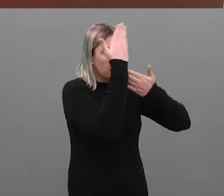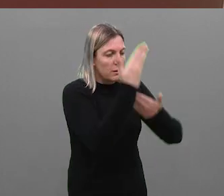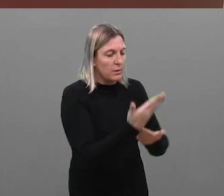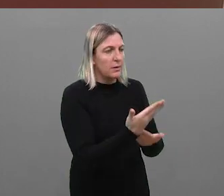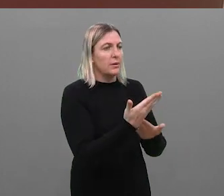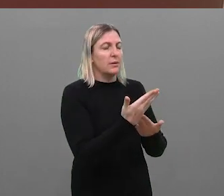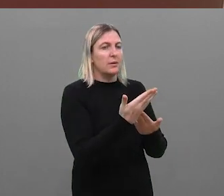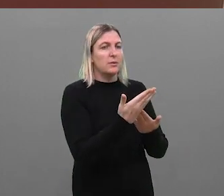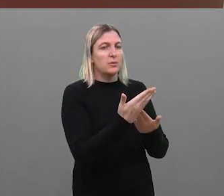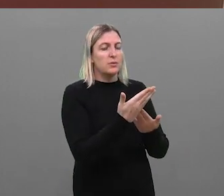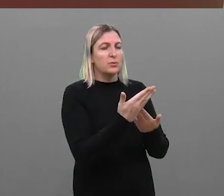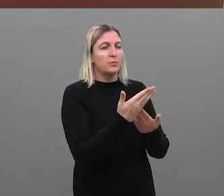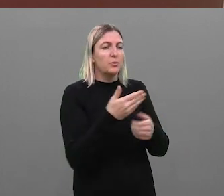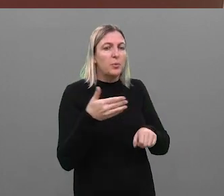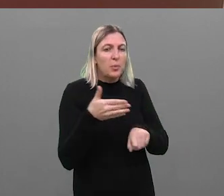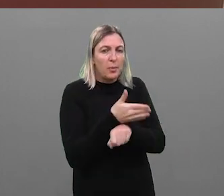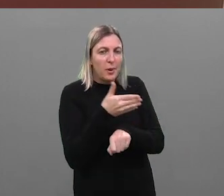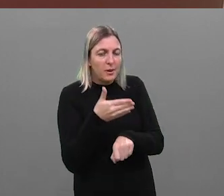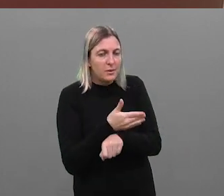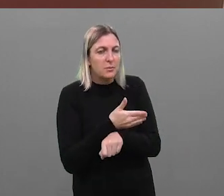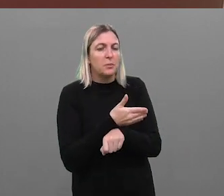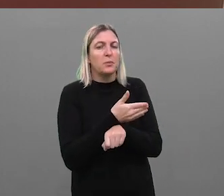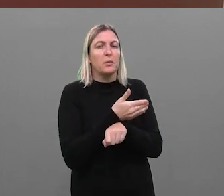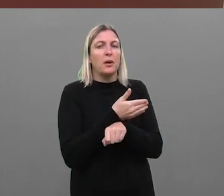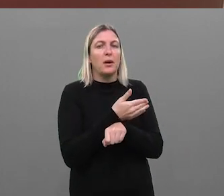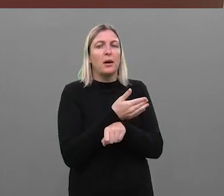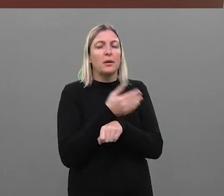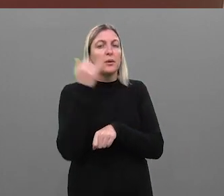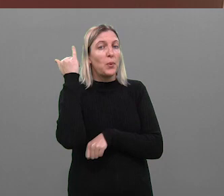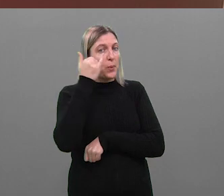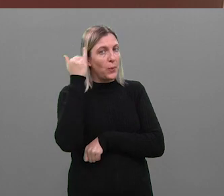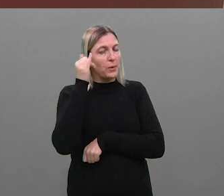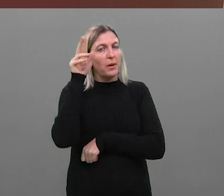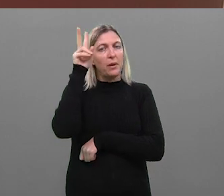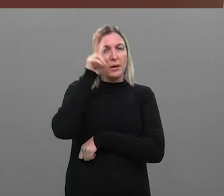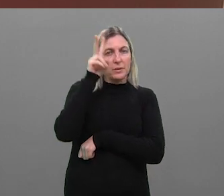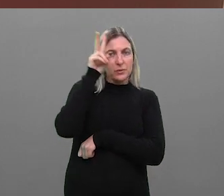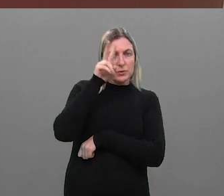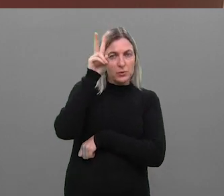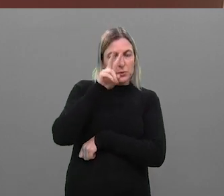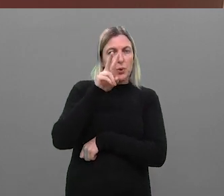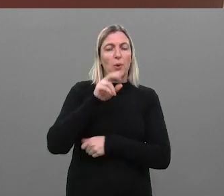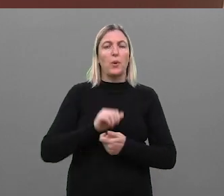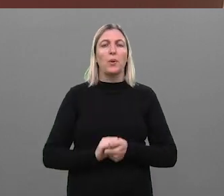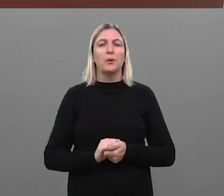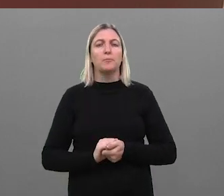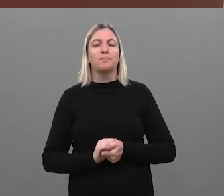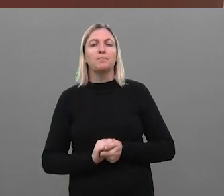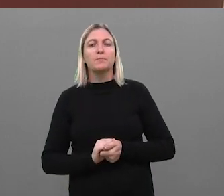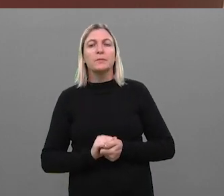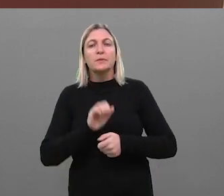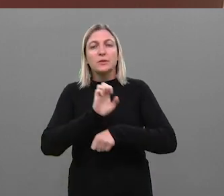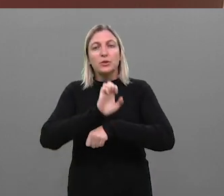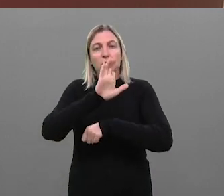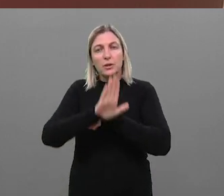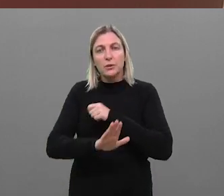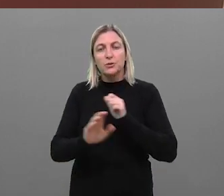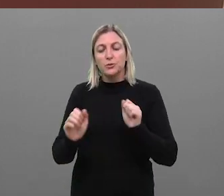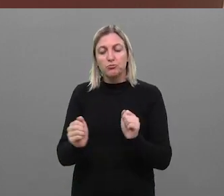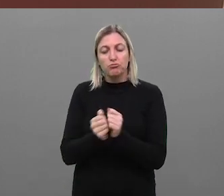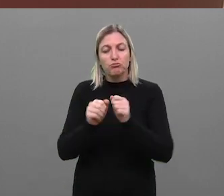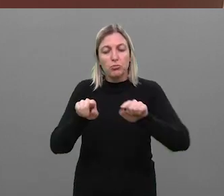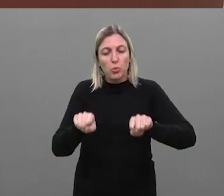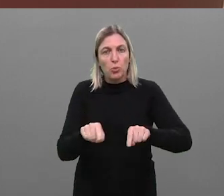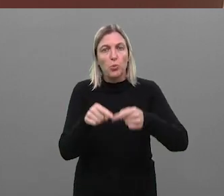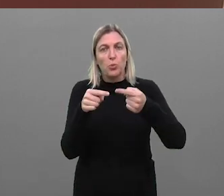por pela disponibilidade de vir aqui e trazer um pouquinho para nós desta história desta novidade a história de